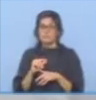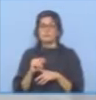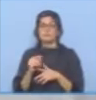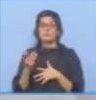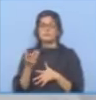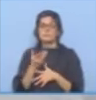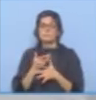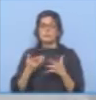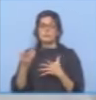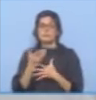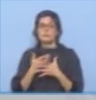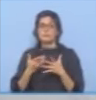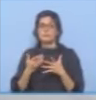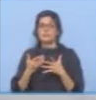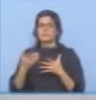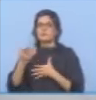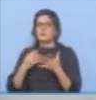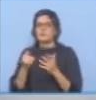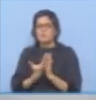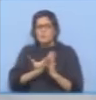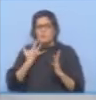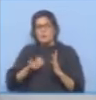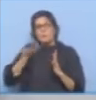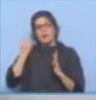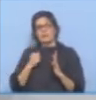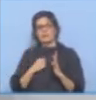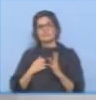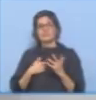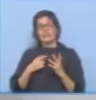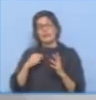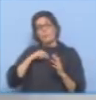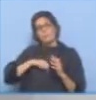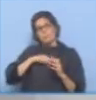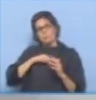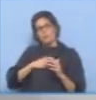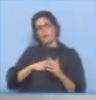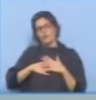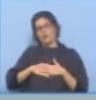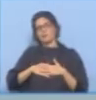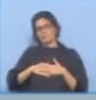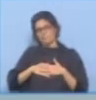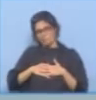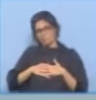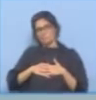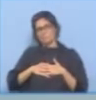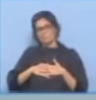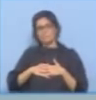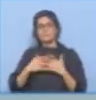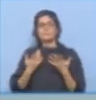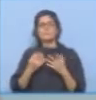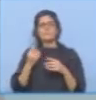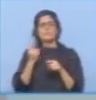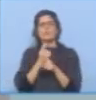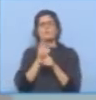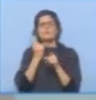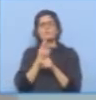foi mais marcante para nós. E são coisas que ficam até hoje, 2019. É de facto muito mais que uma festa da juventude,